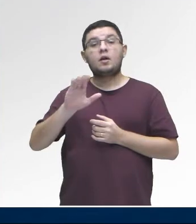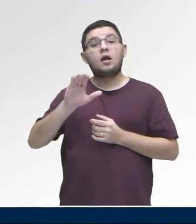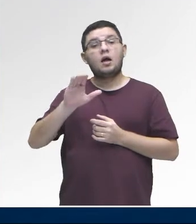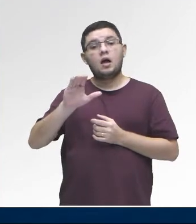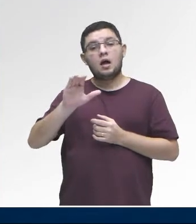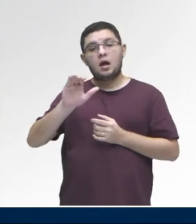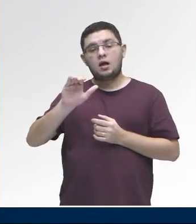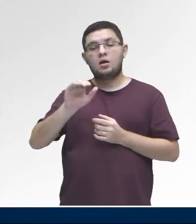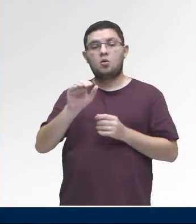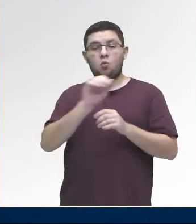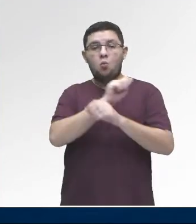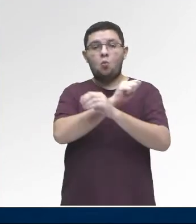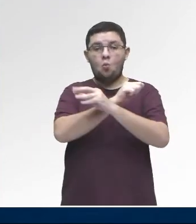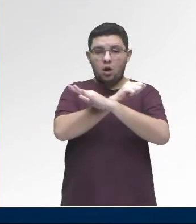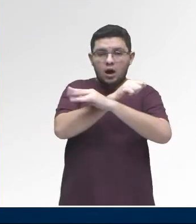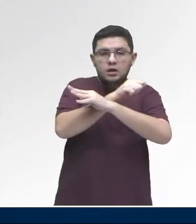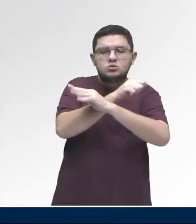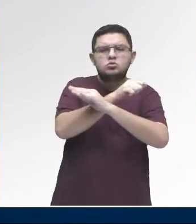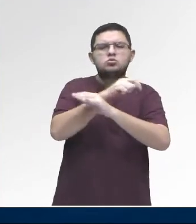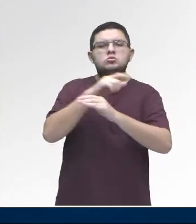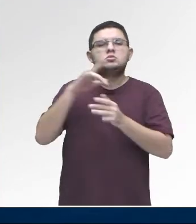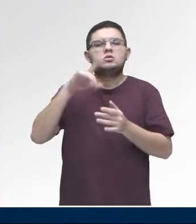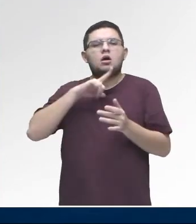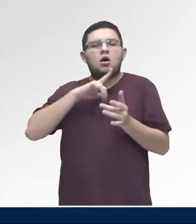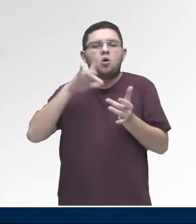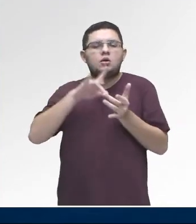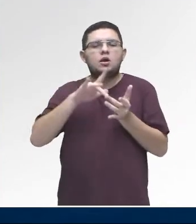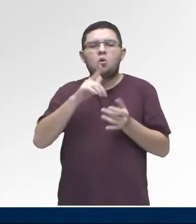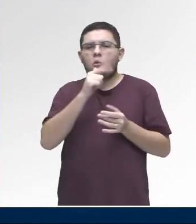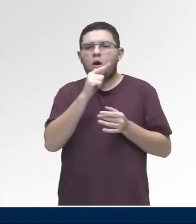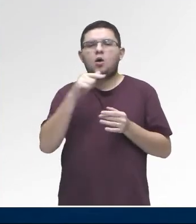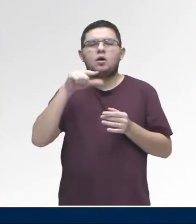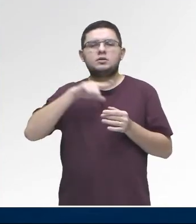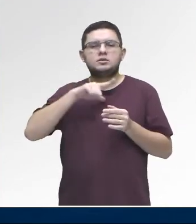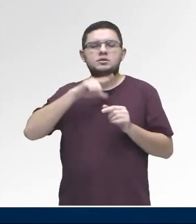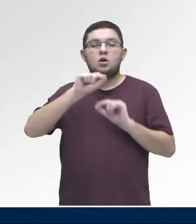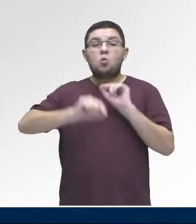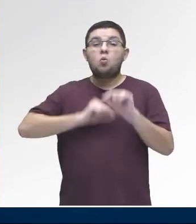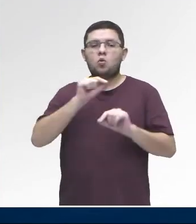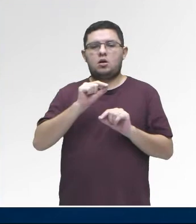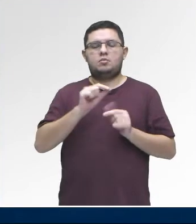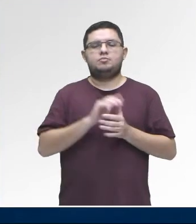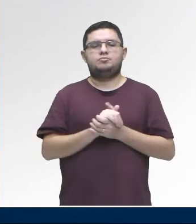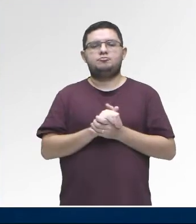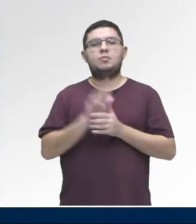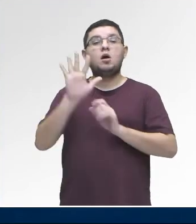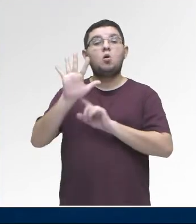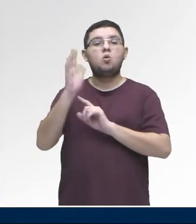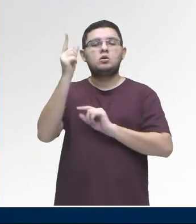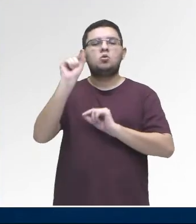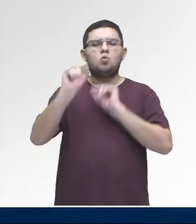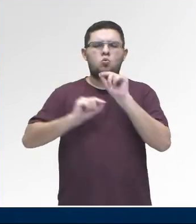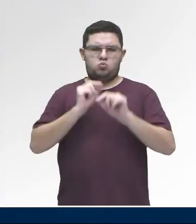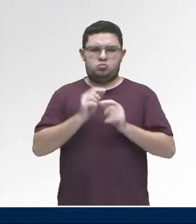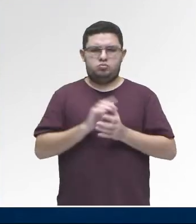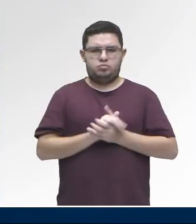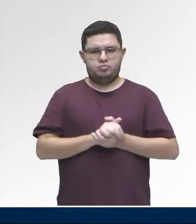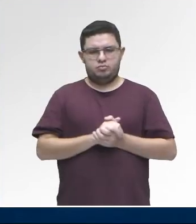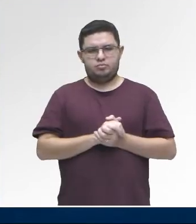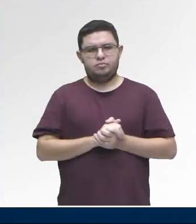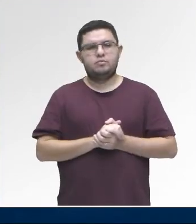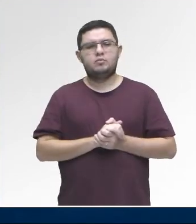ionização, né? Em contato com a água, eles vão sofrer ionização. O que quer dizer isso? Que